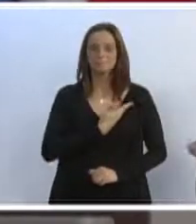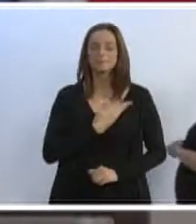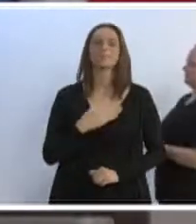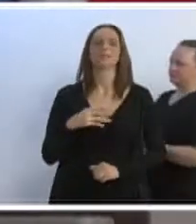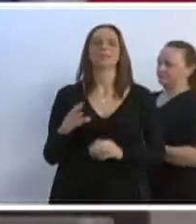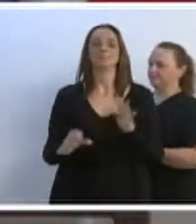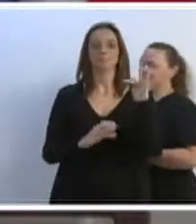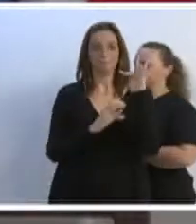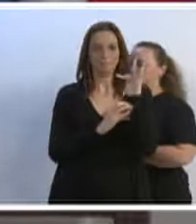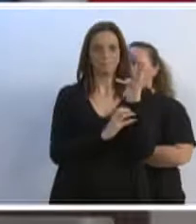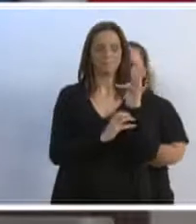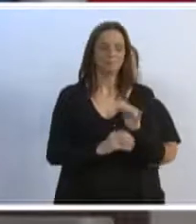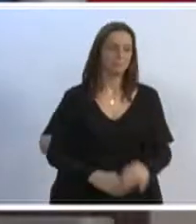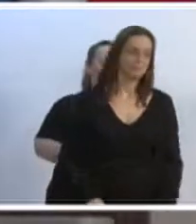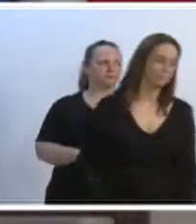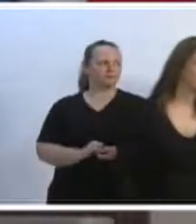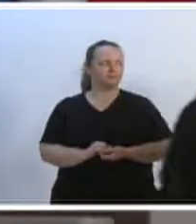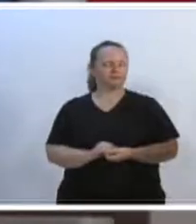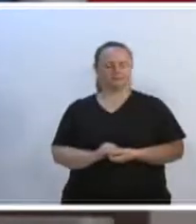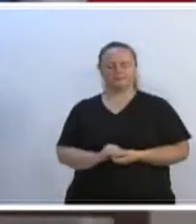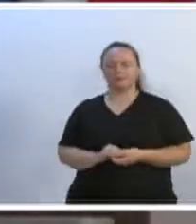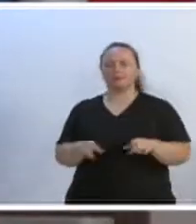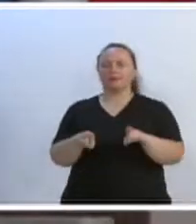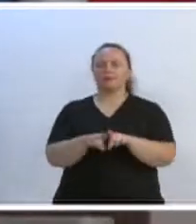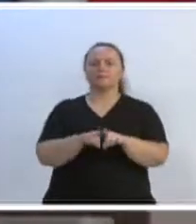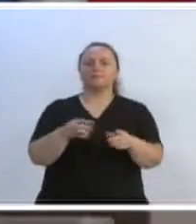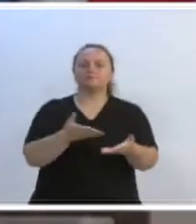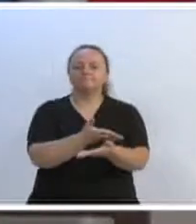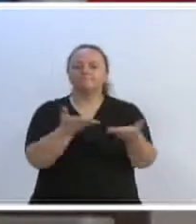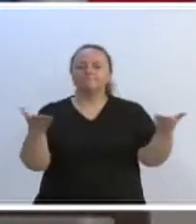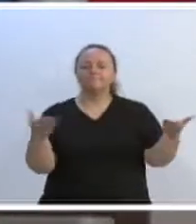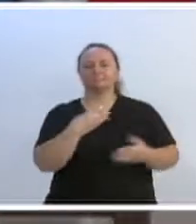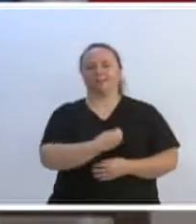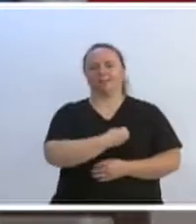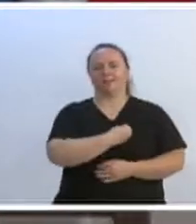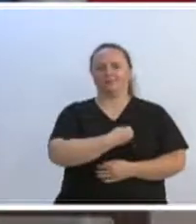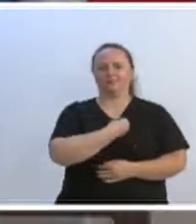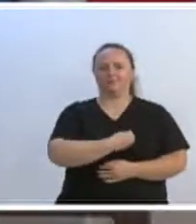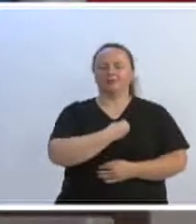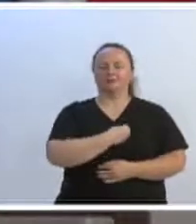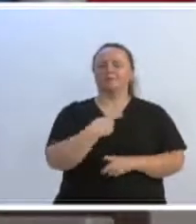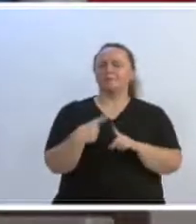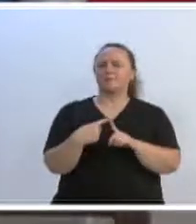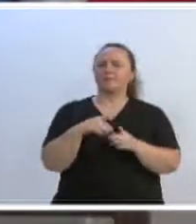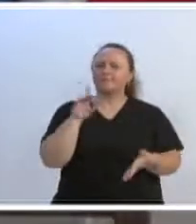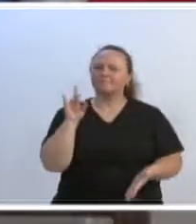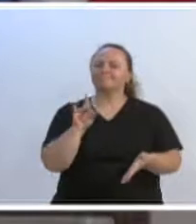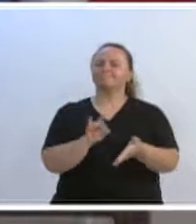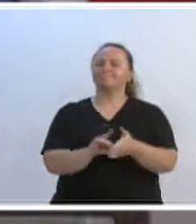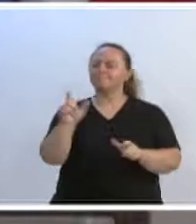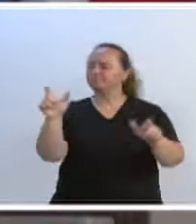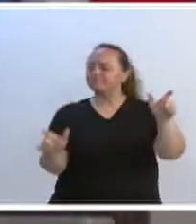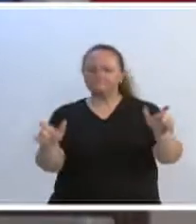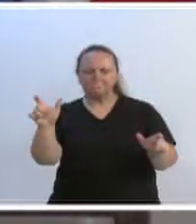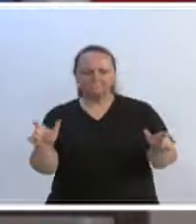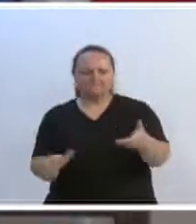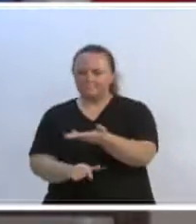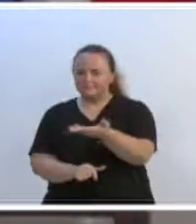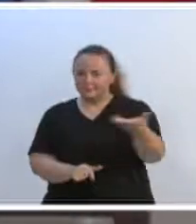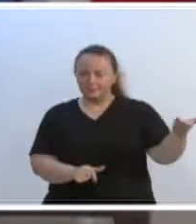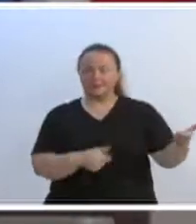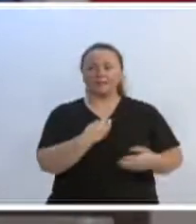Convido neste momento a senhora Sueli Petry, diretora do Departamento Histórico Museológico da Fundação Cultural, para